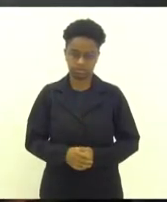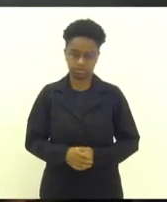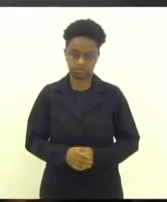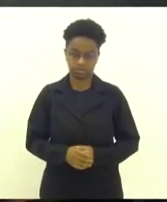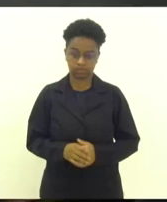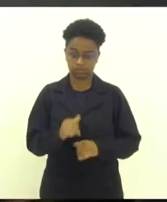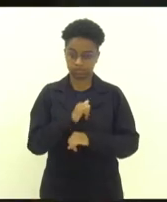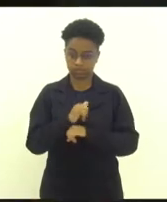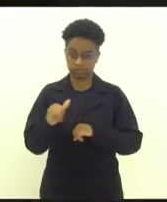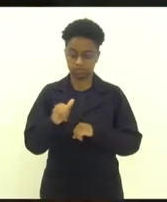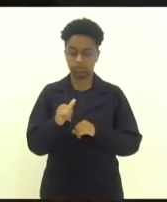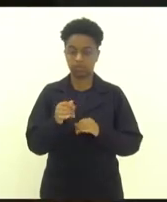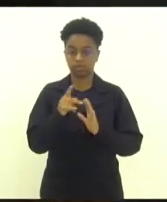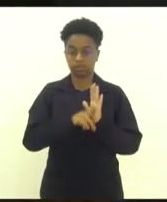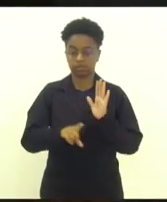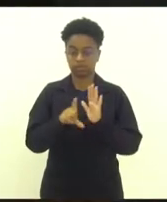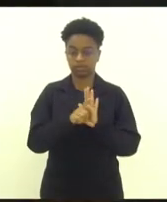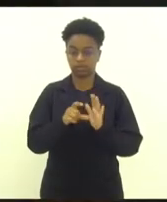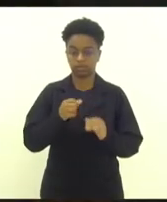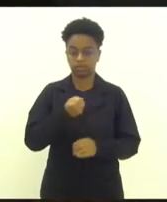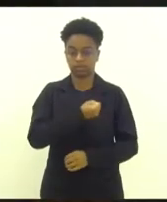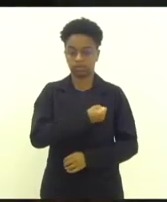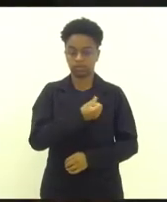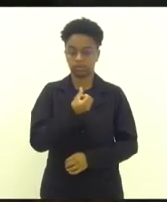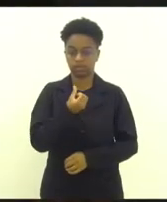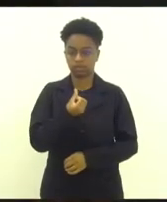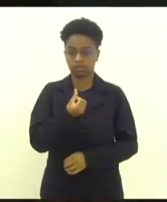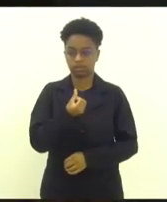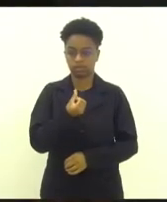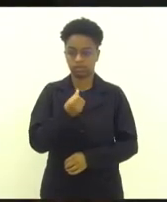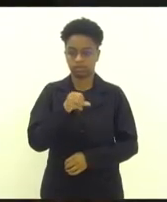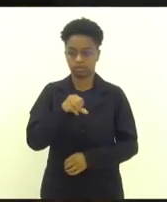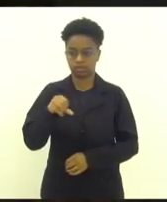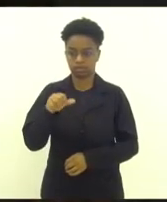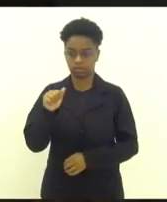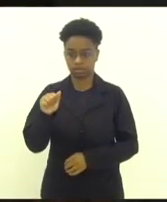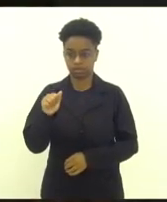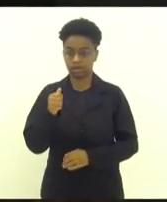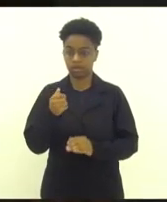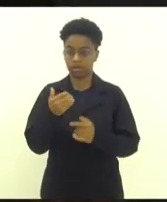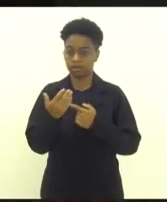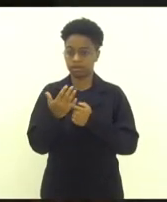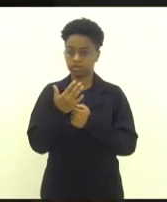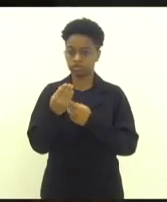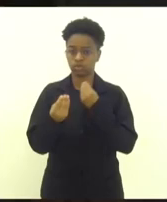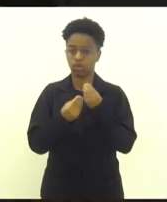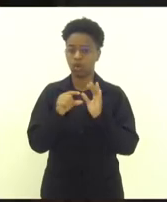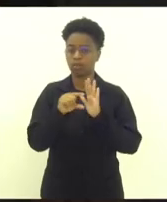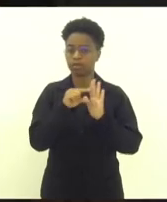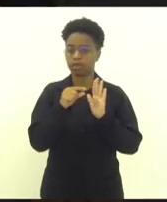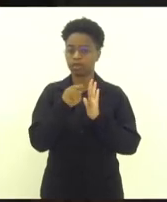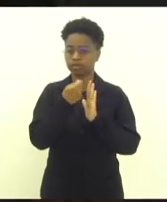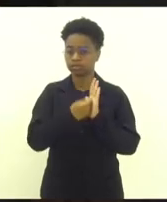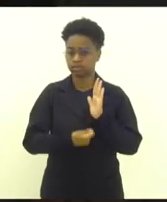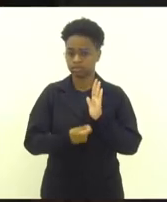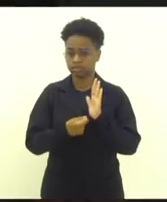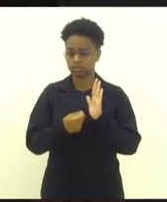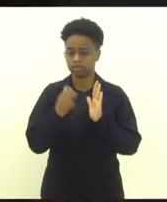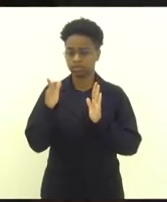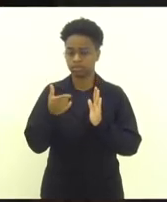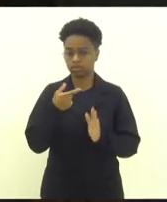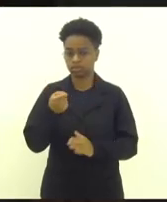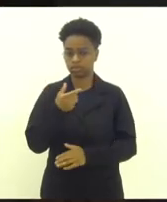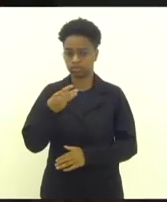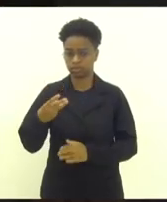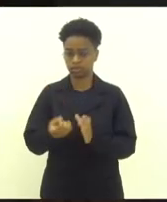anuncie projeto de lei número 699 A me ajuda na construção da ementa por favor deputado Luís Paulo de 2023